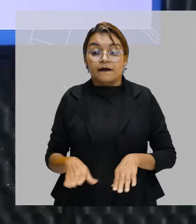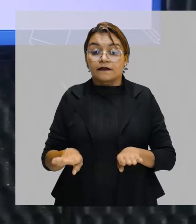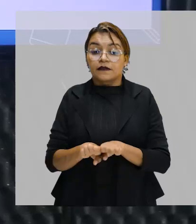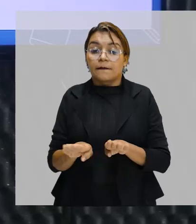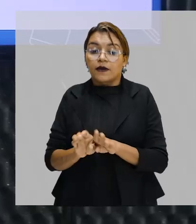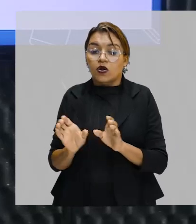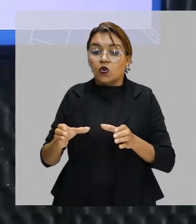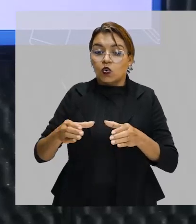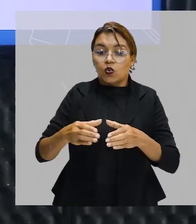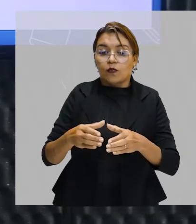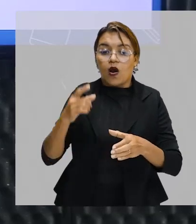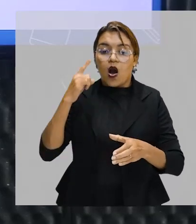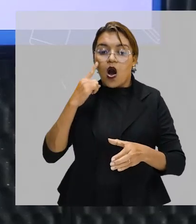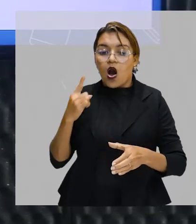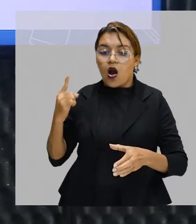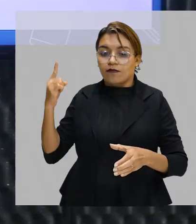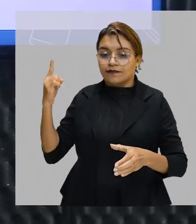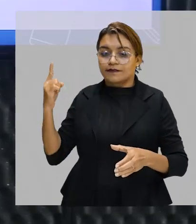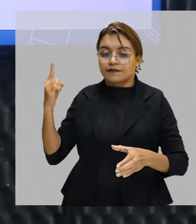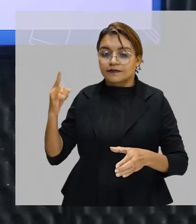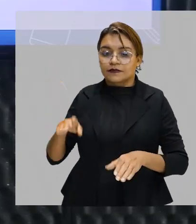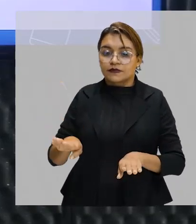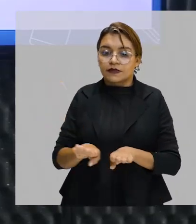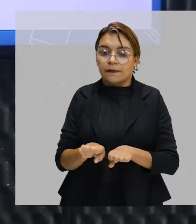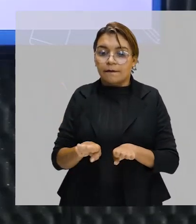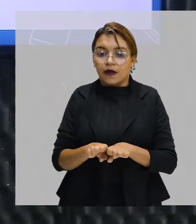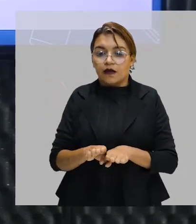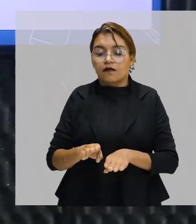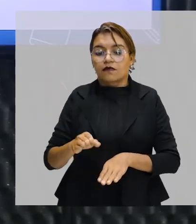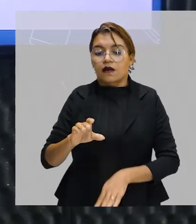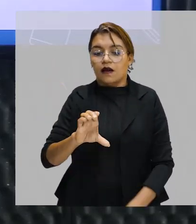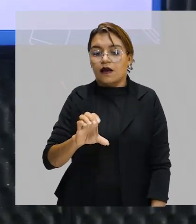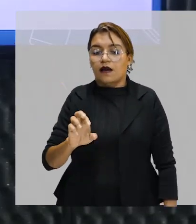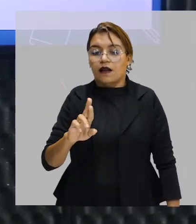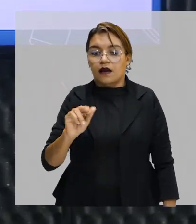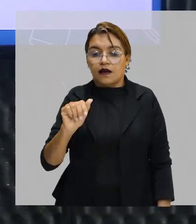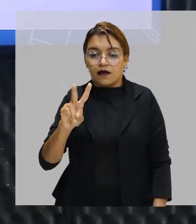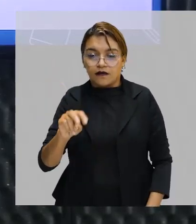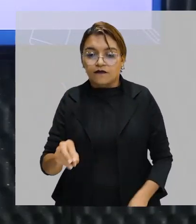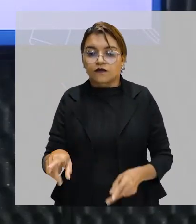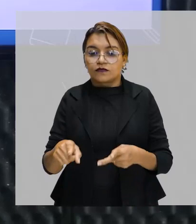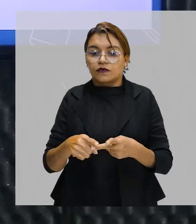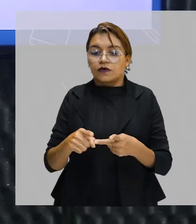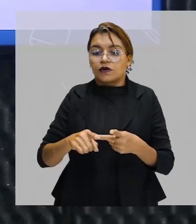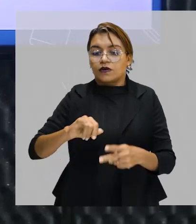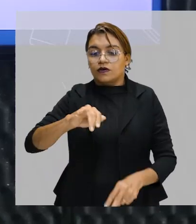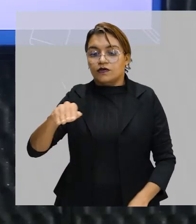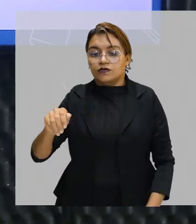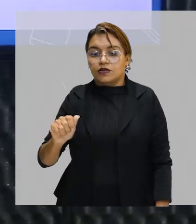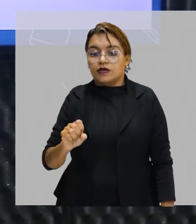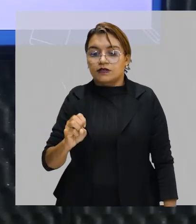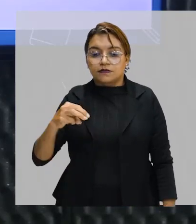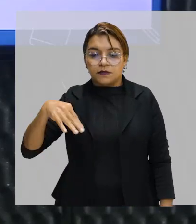grupo das cetonas cíclicas, como a cijamona, o óleo de jasmim, a muscona, presente no óleo